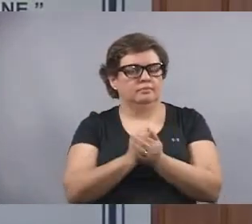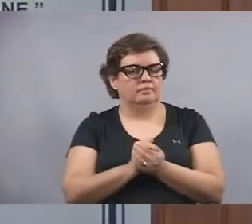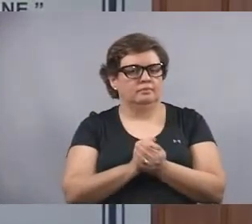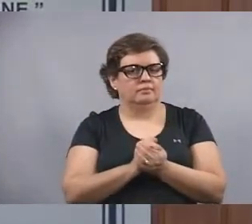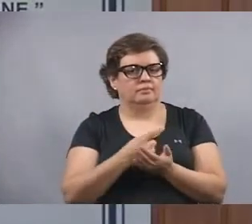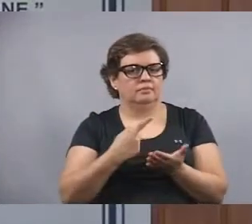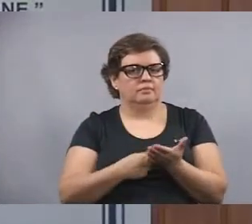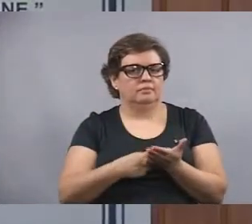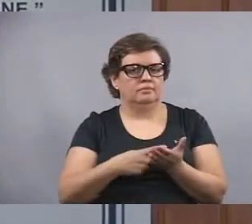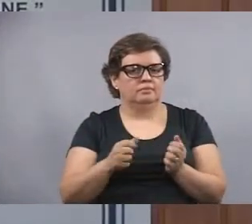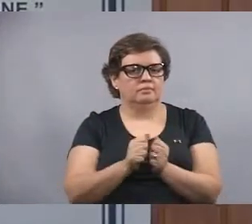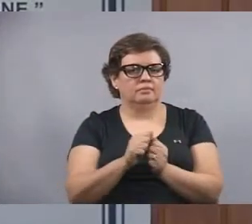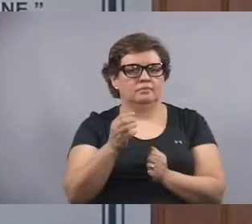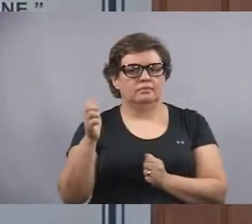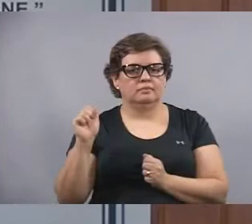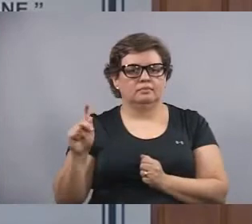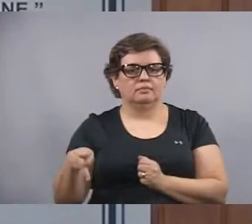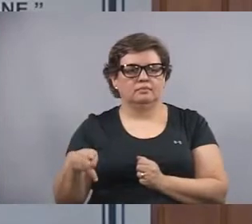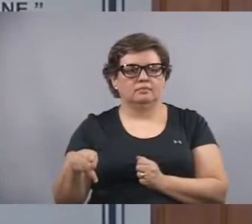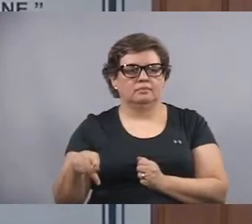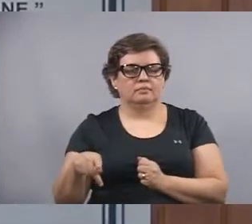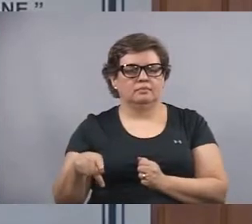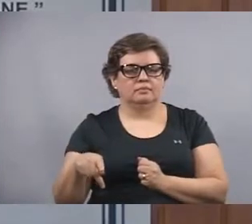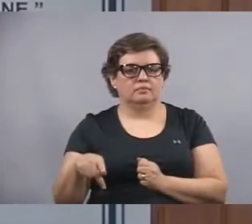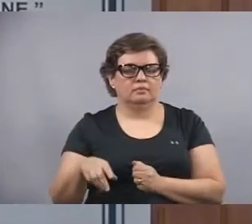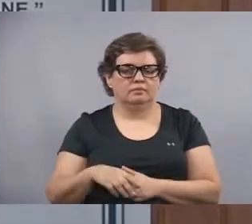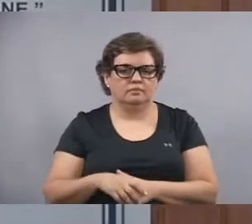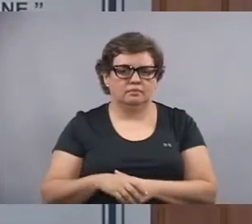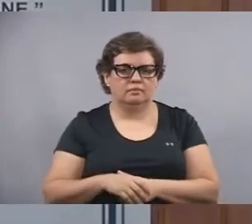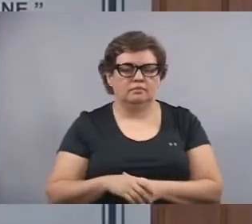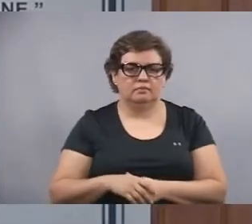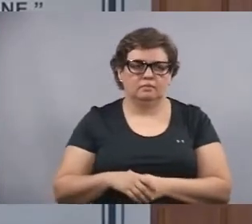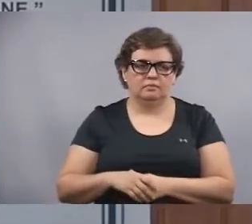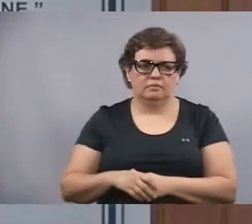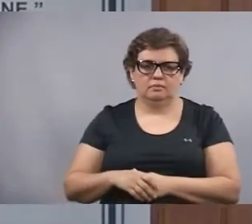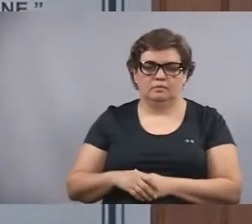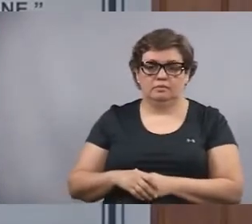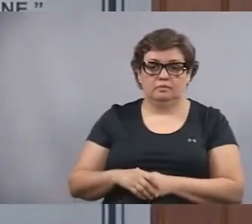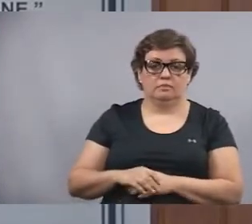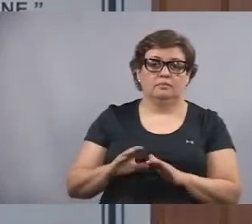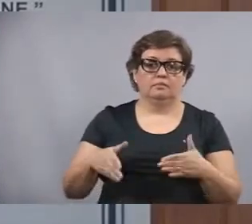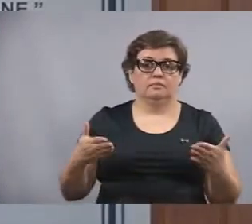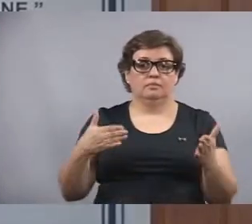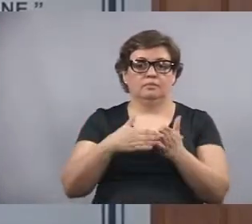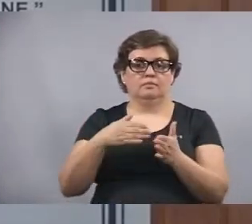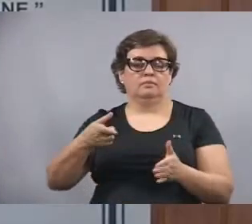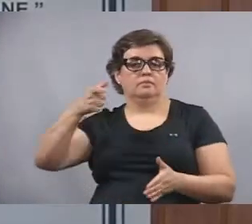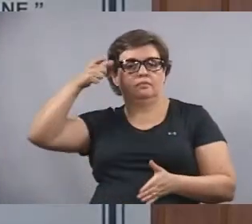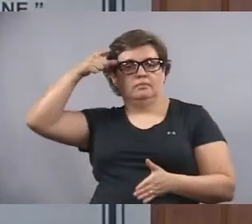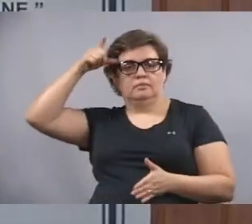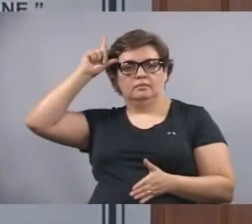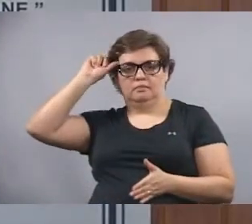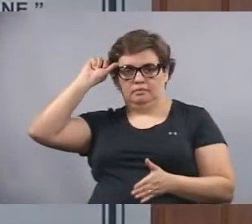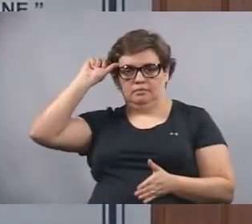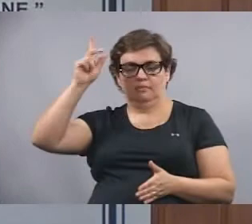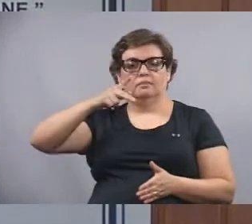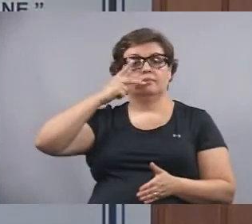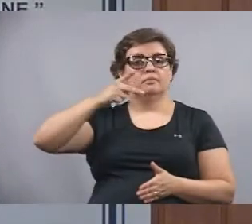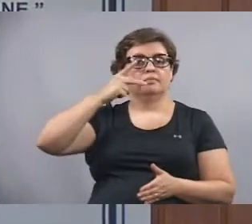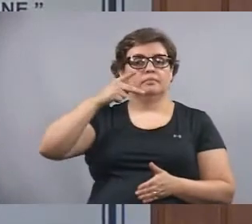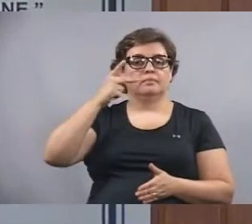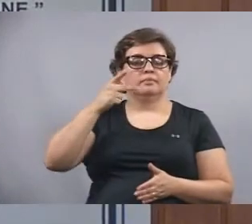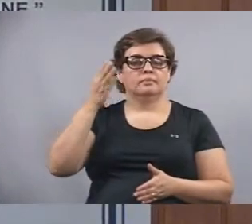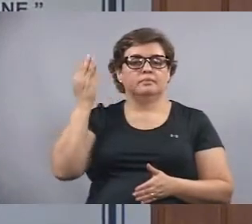está alimentando esperança, foi um compromisso assumido. Aliás, até ontem